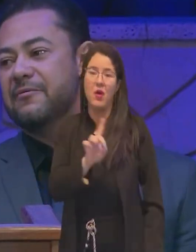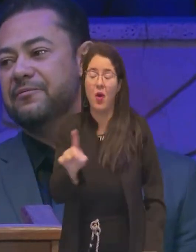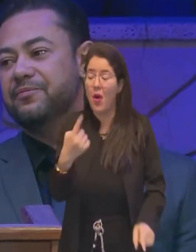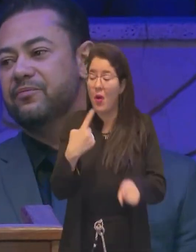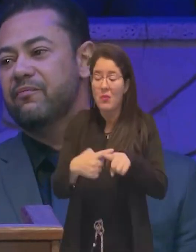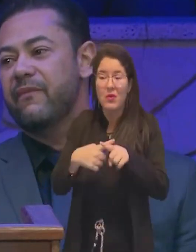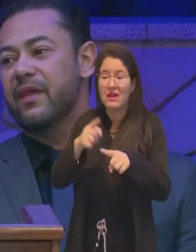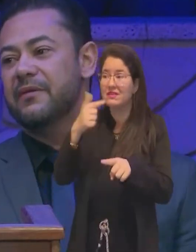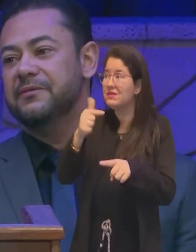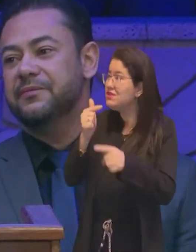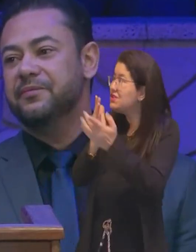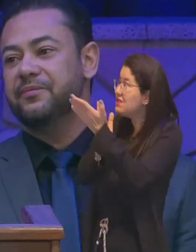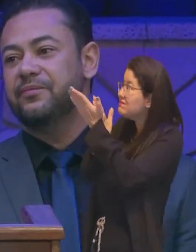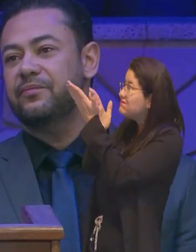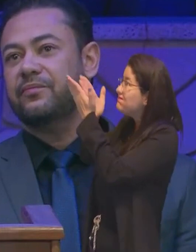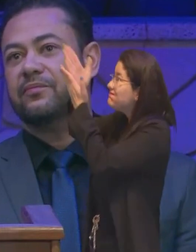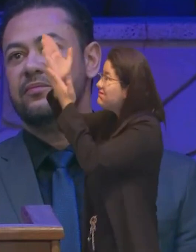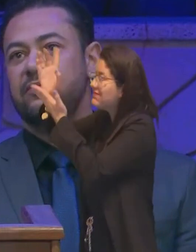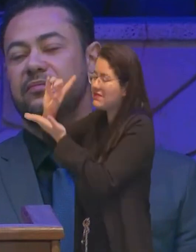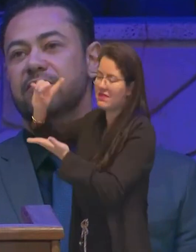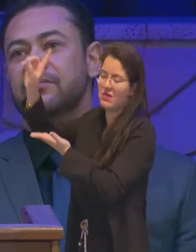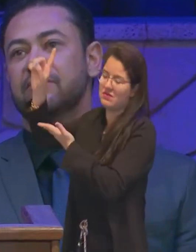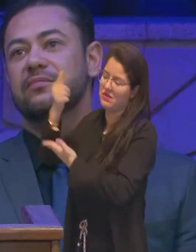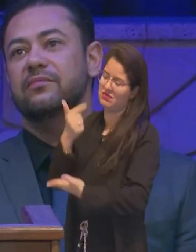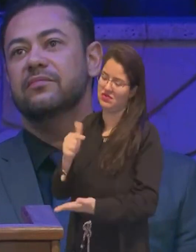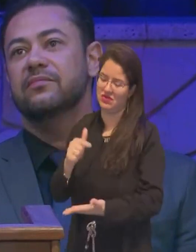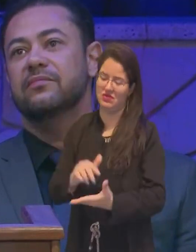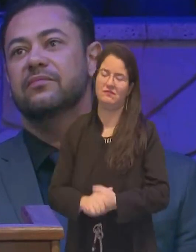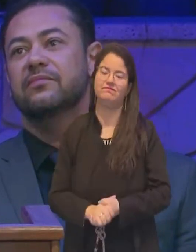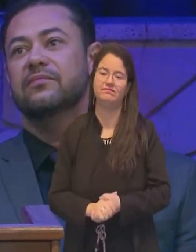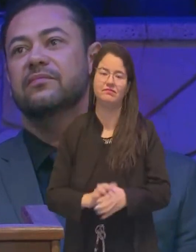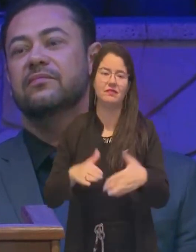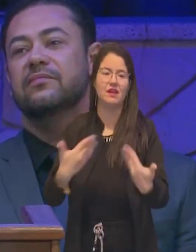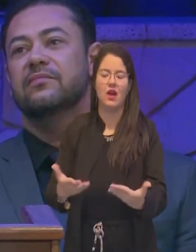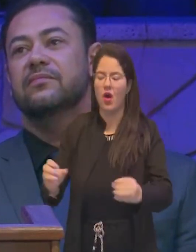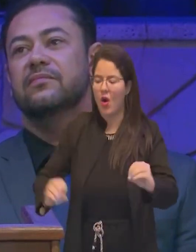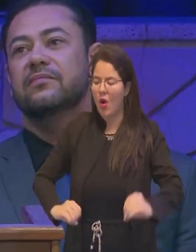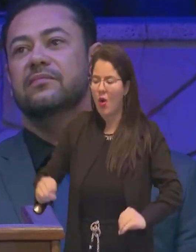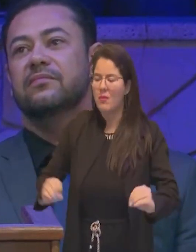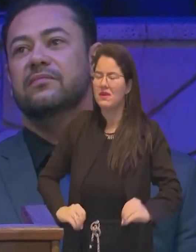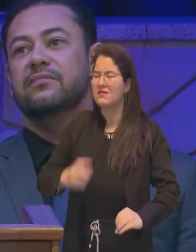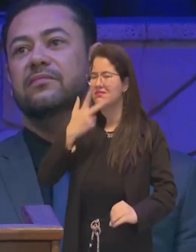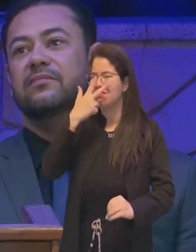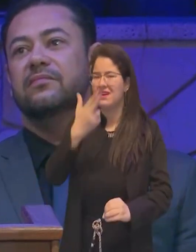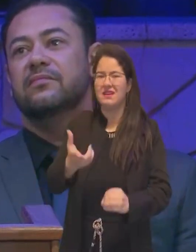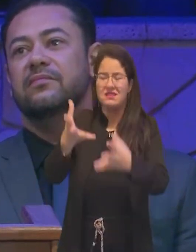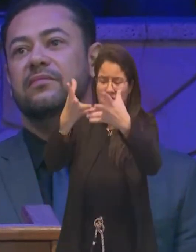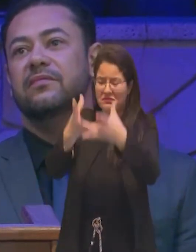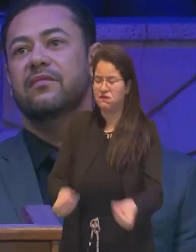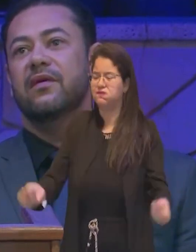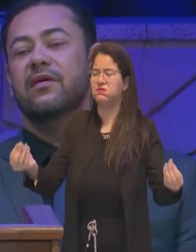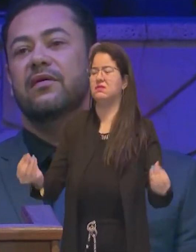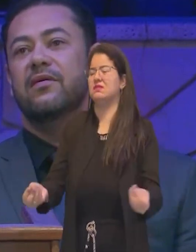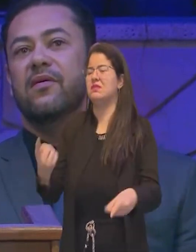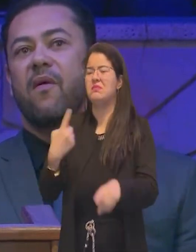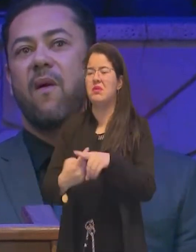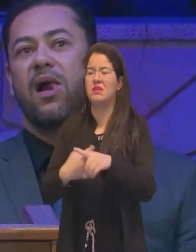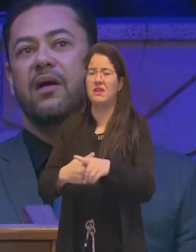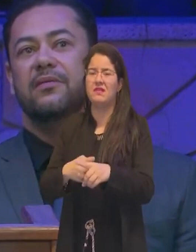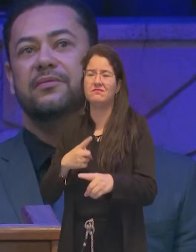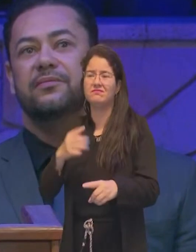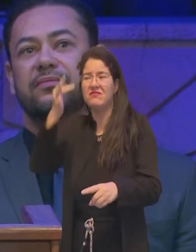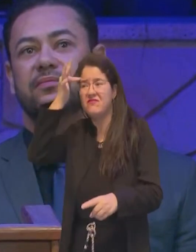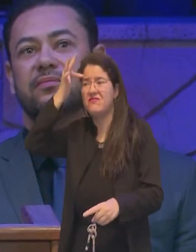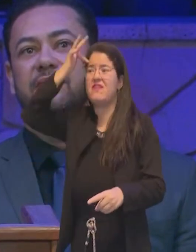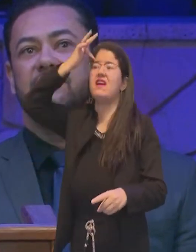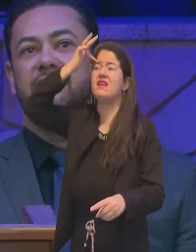estavam alinhadas aos princípios do Senhor. Essas obras se tornaram obras mortas, porque eles perderam o fervor do Espírito